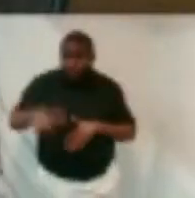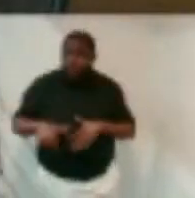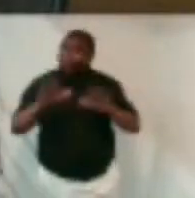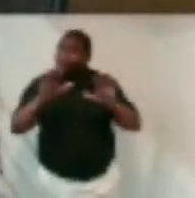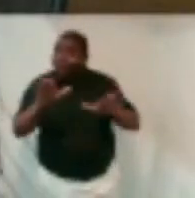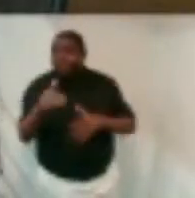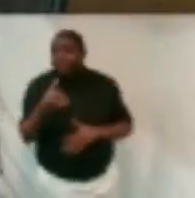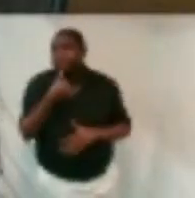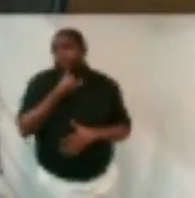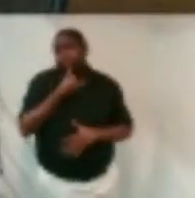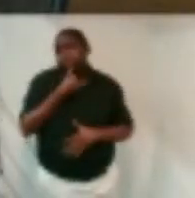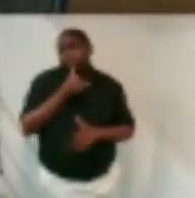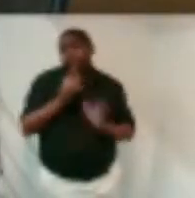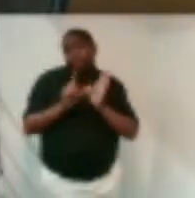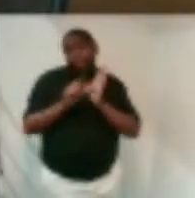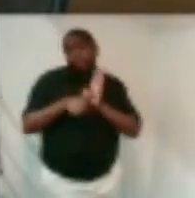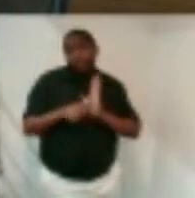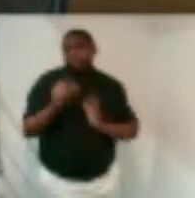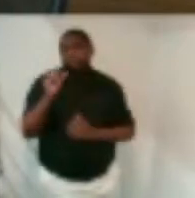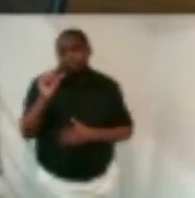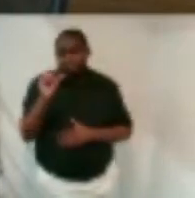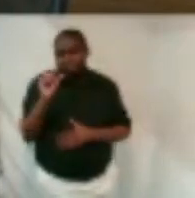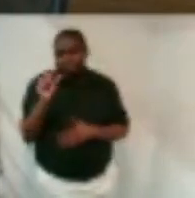infelizmente atrasou um pouquinho